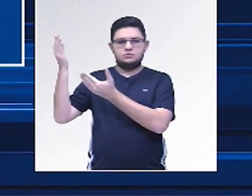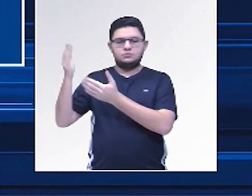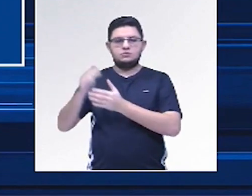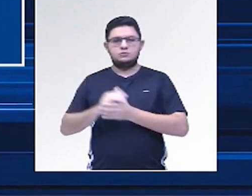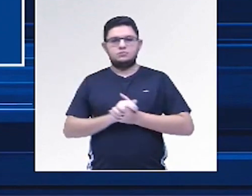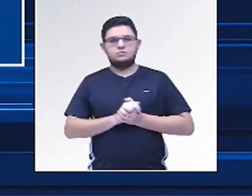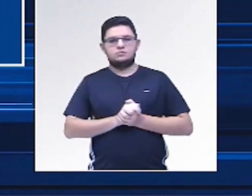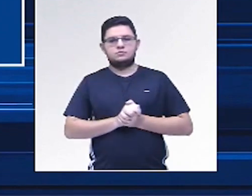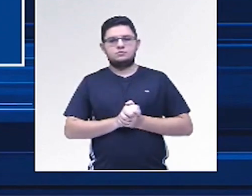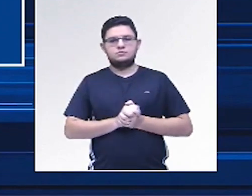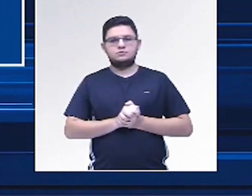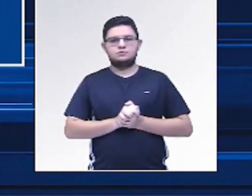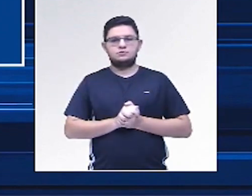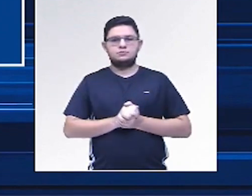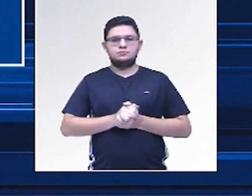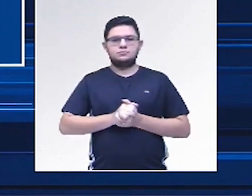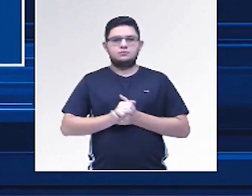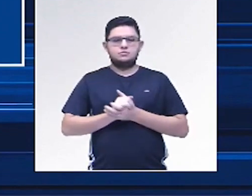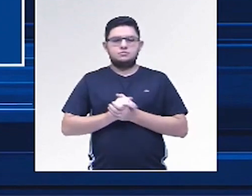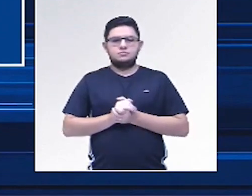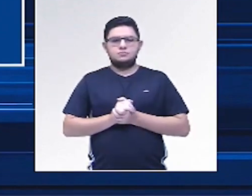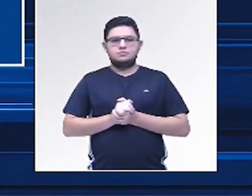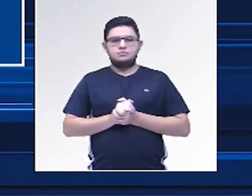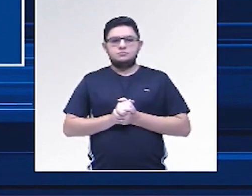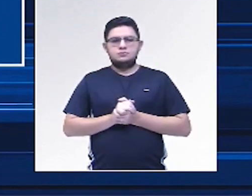Introducing yourself.